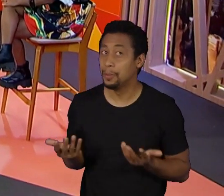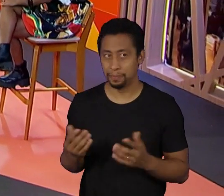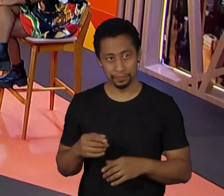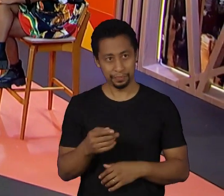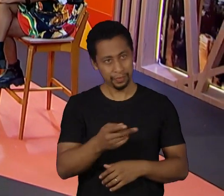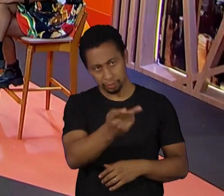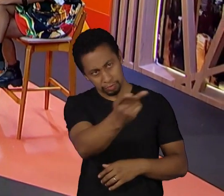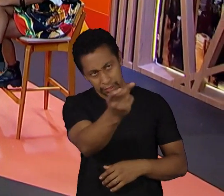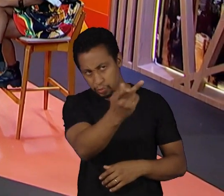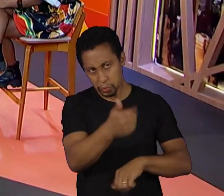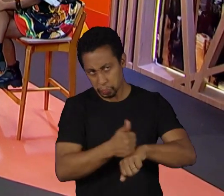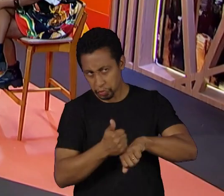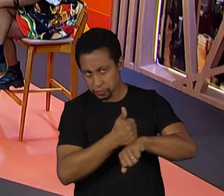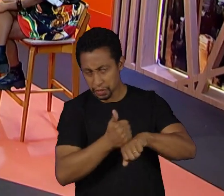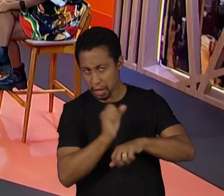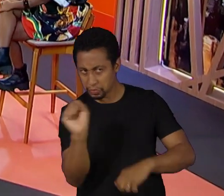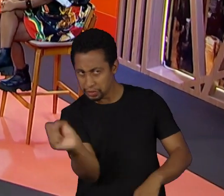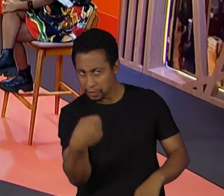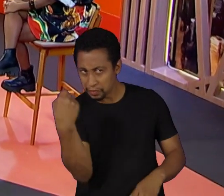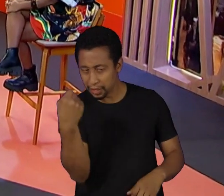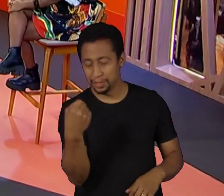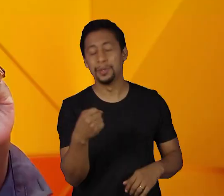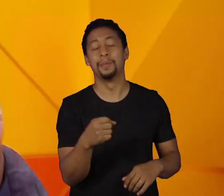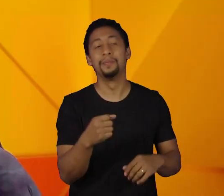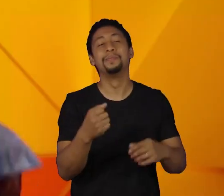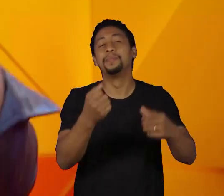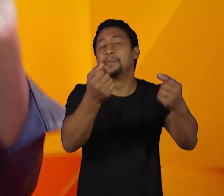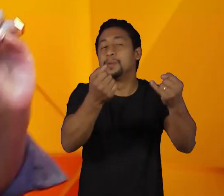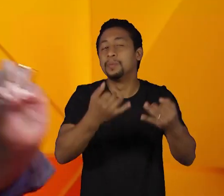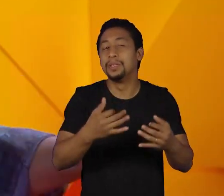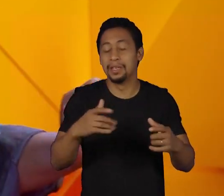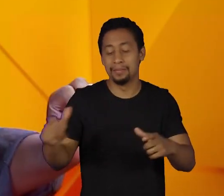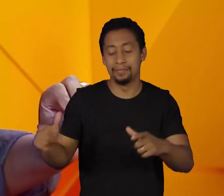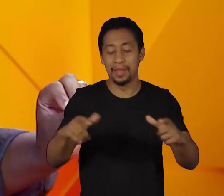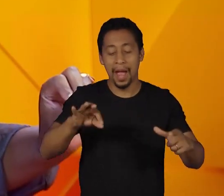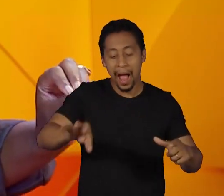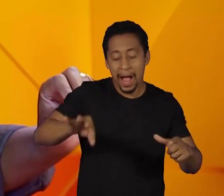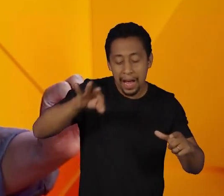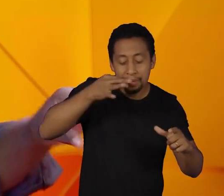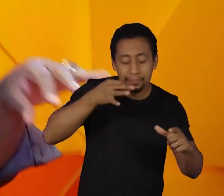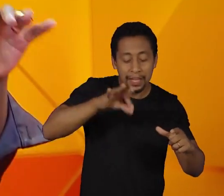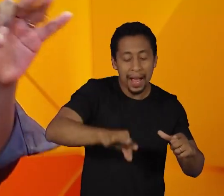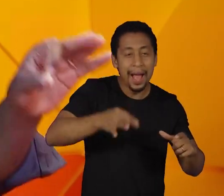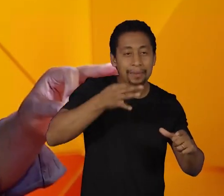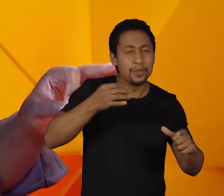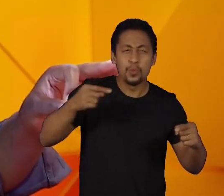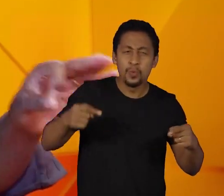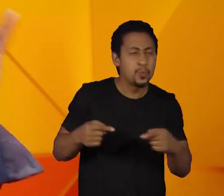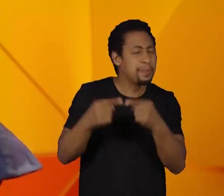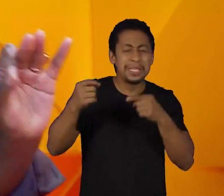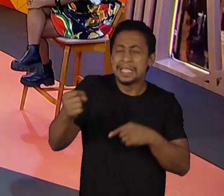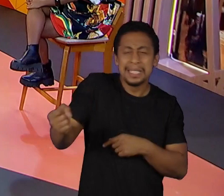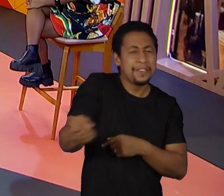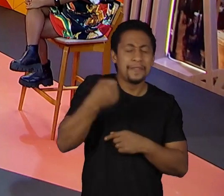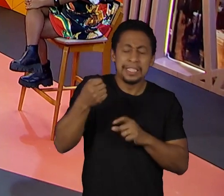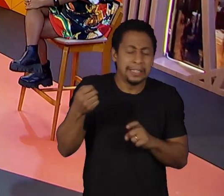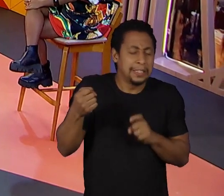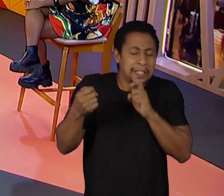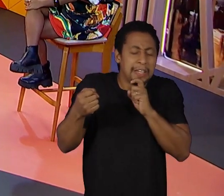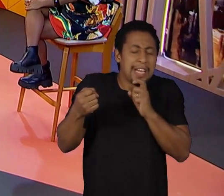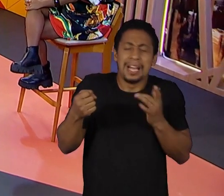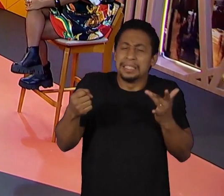especialistas cervejeiros. Qual que é o melhor petisco para combinar com a cerveja geladinha, aquela gelada típica de